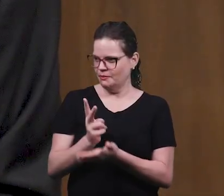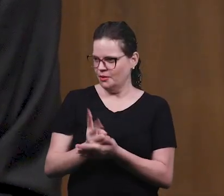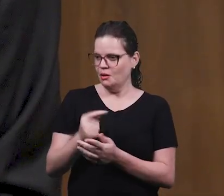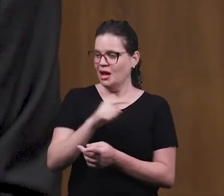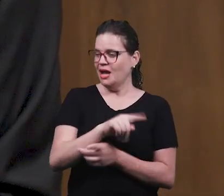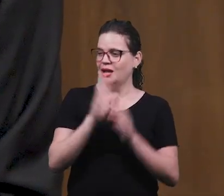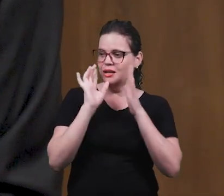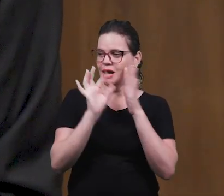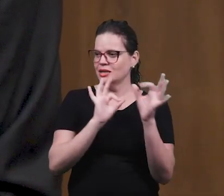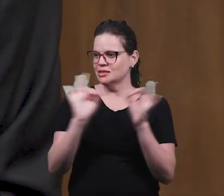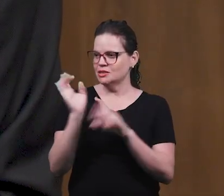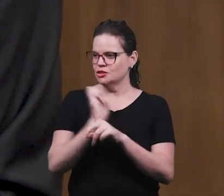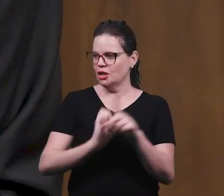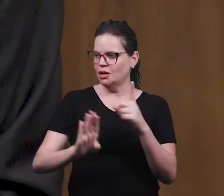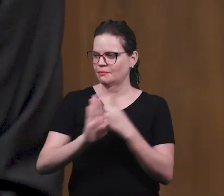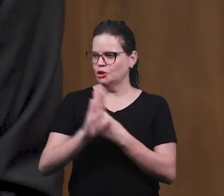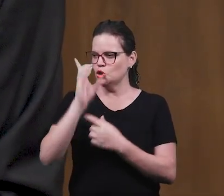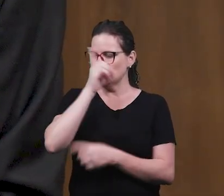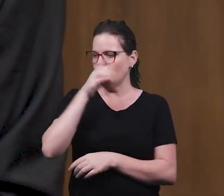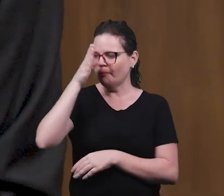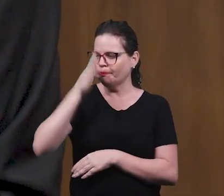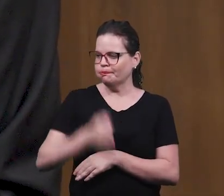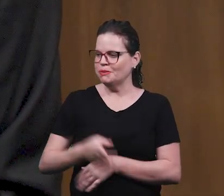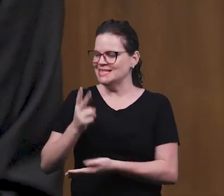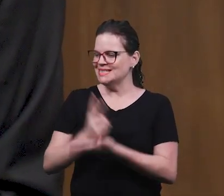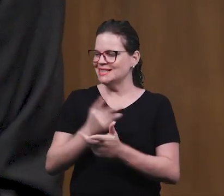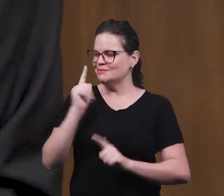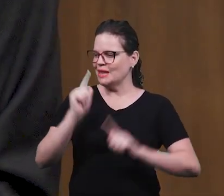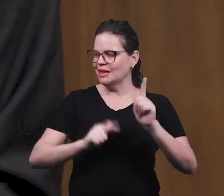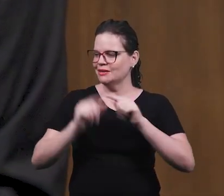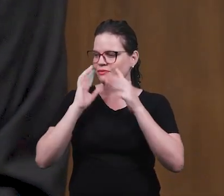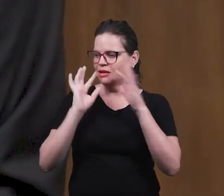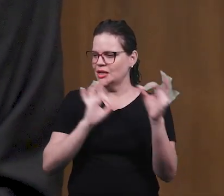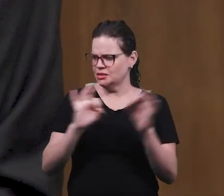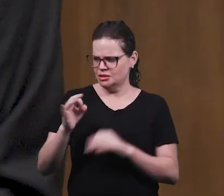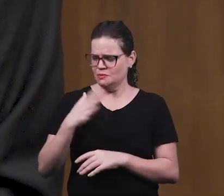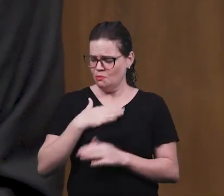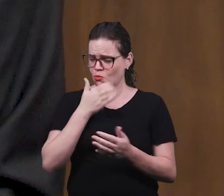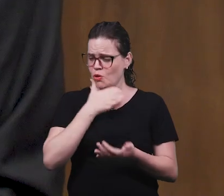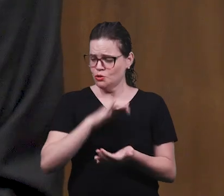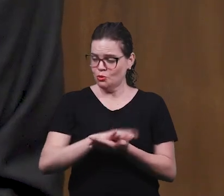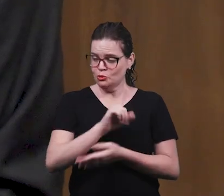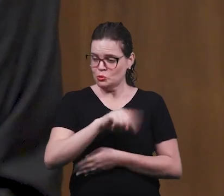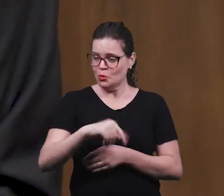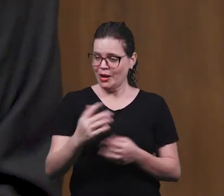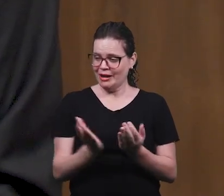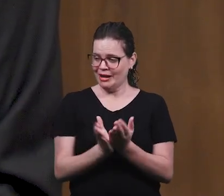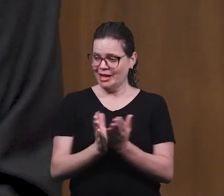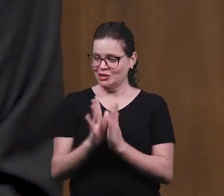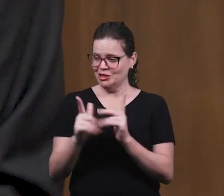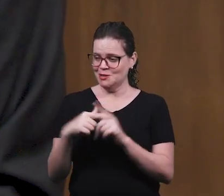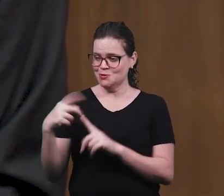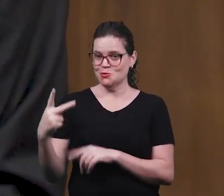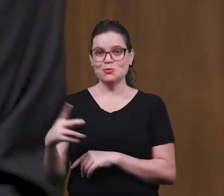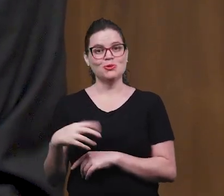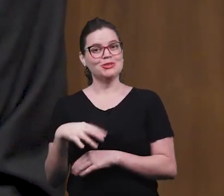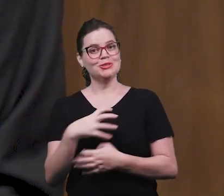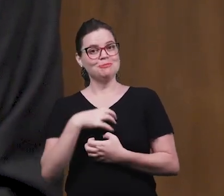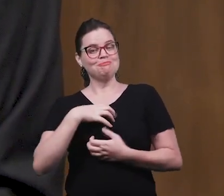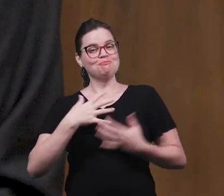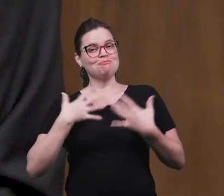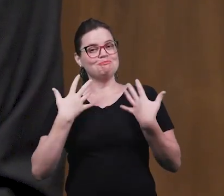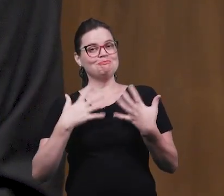bíblica dominical na TV, todo domingo de manhã ele está assistindo a escola bíblica dominical, a gente fica alegre. E essa